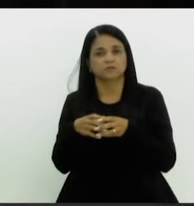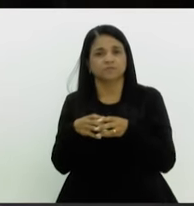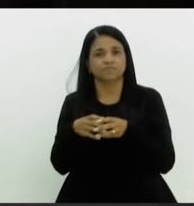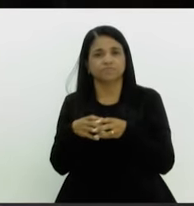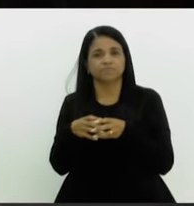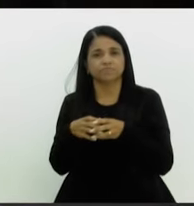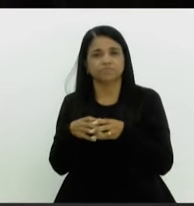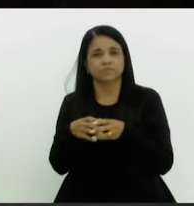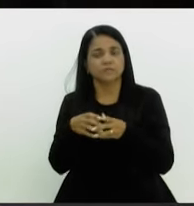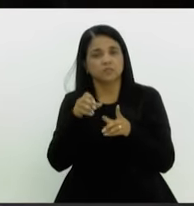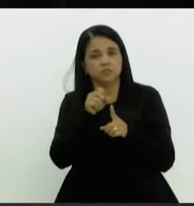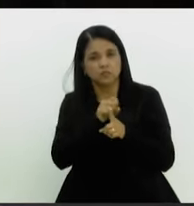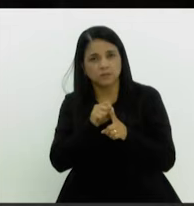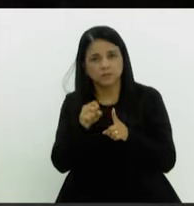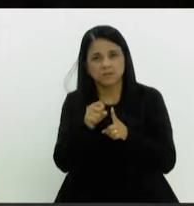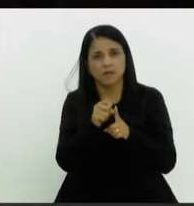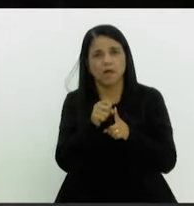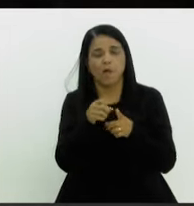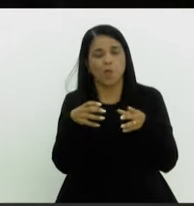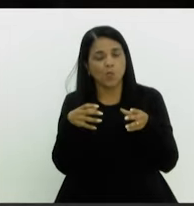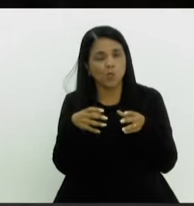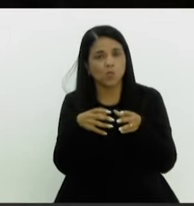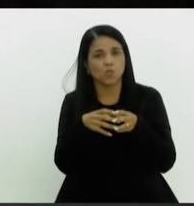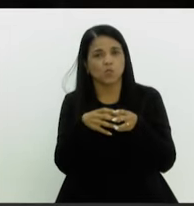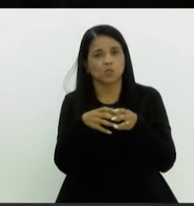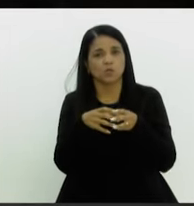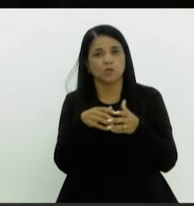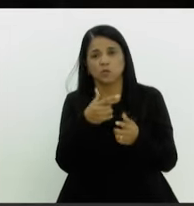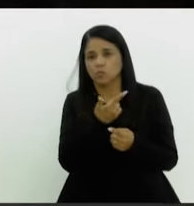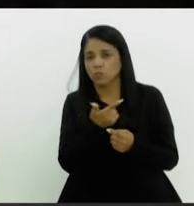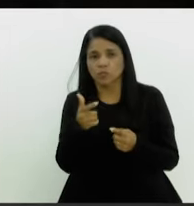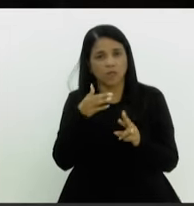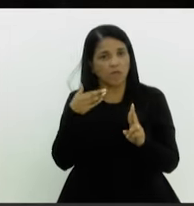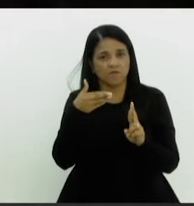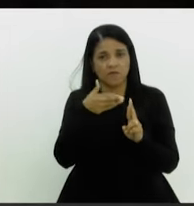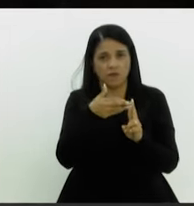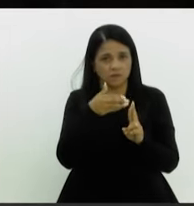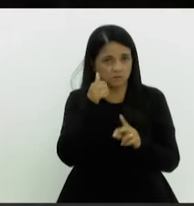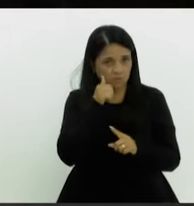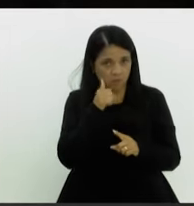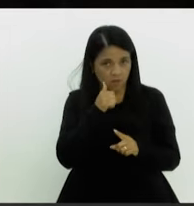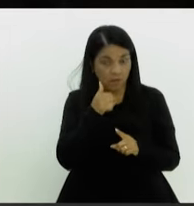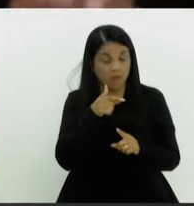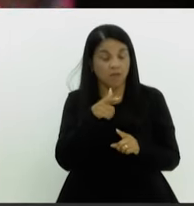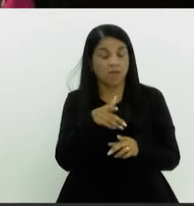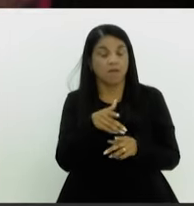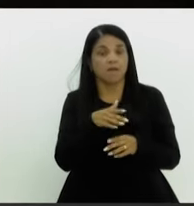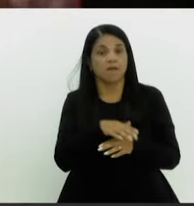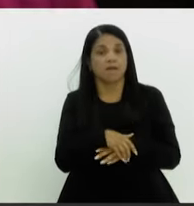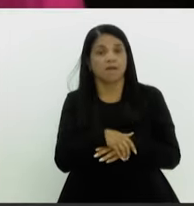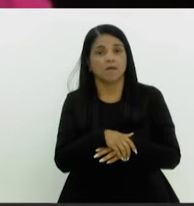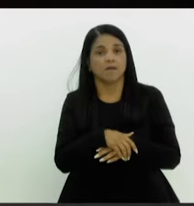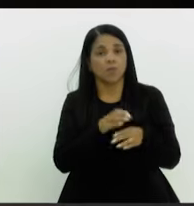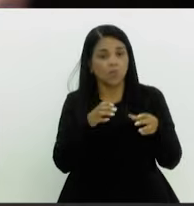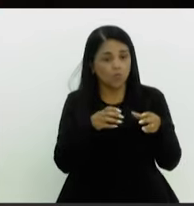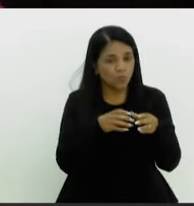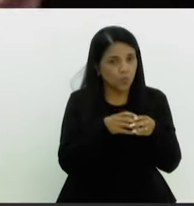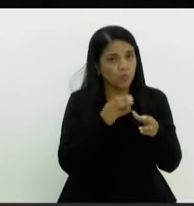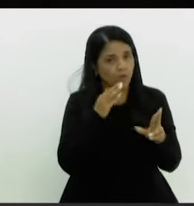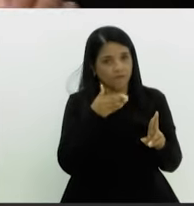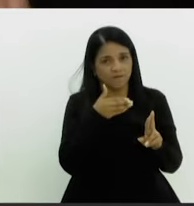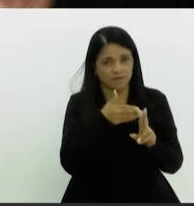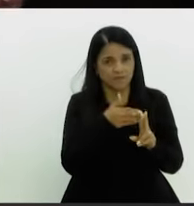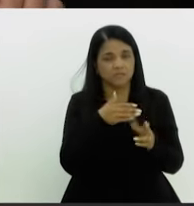comunidade social que eu digo um grupo social que não tem referência de família mas aquele grupo social é a família dela a defensoria tem uma cartilha